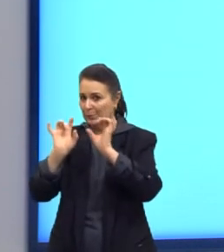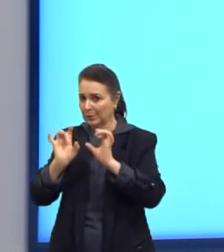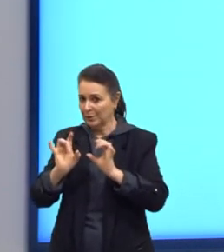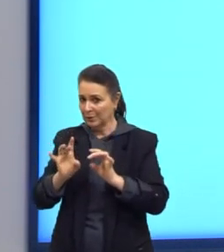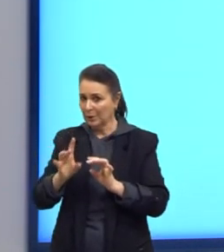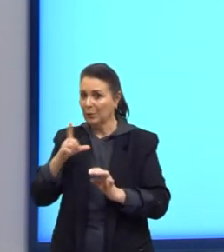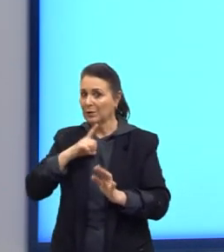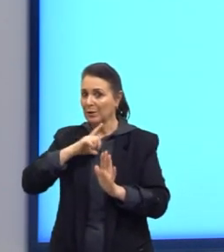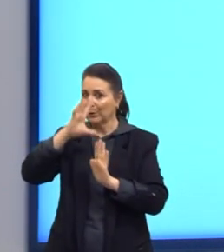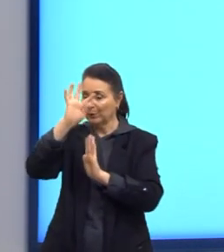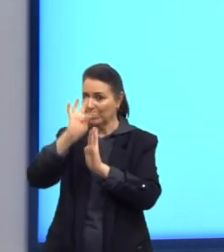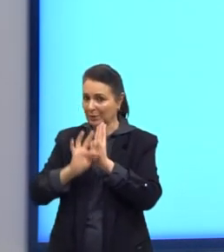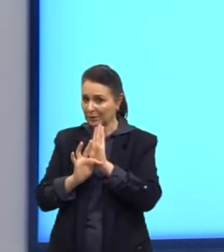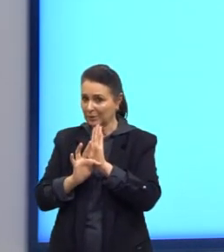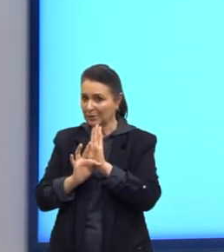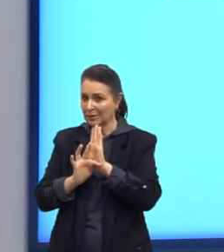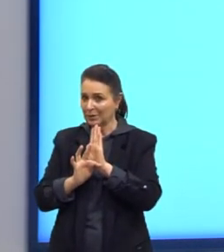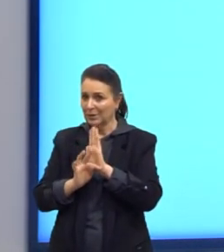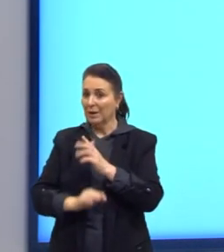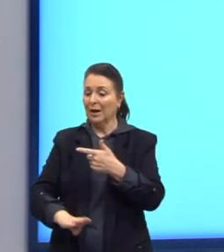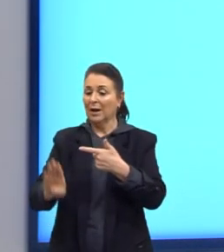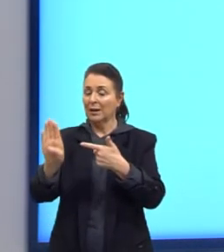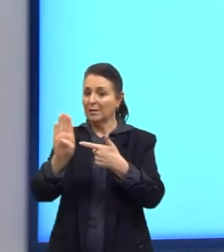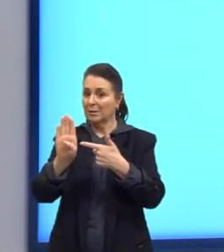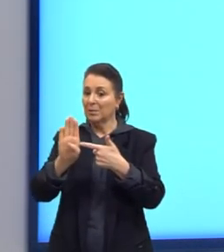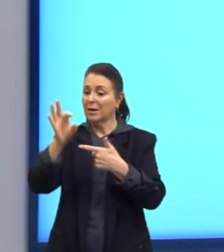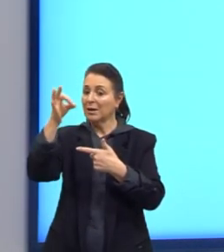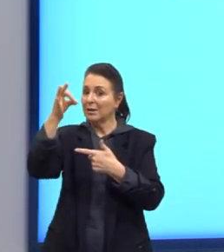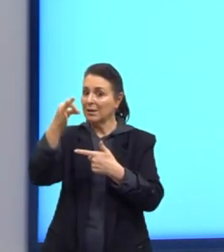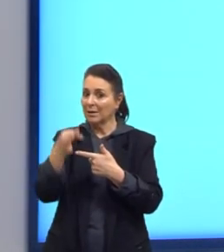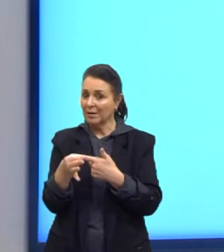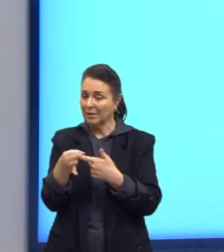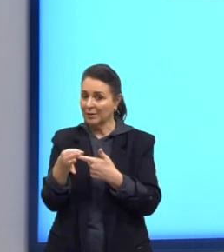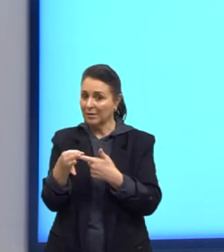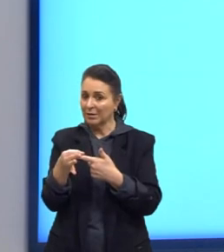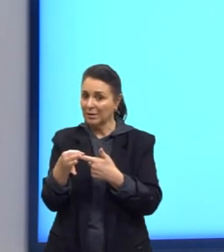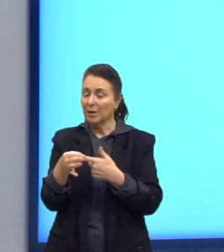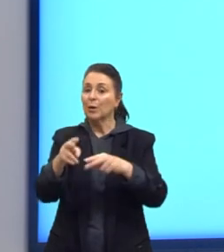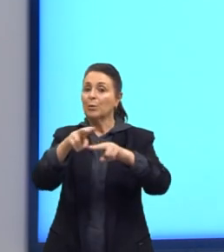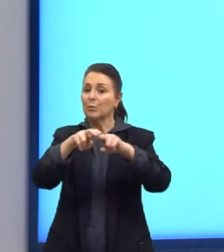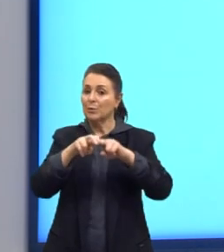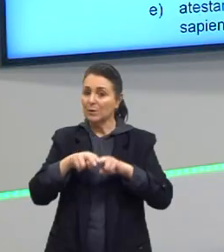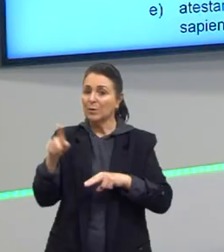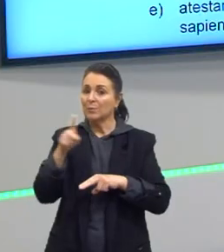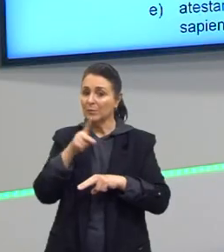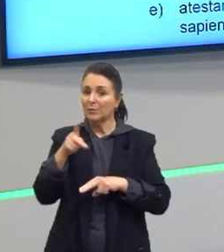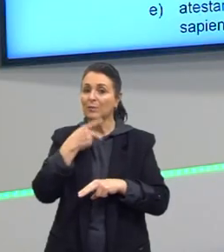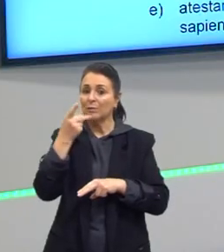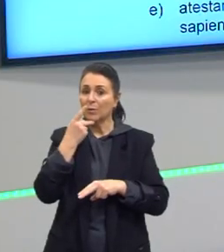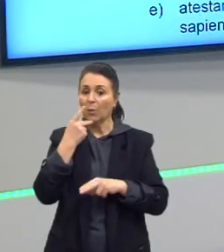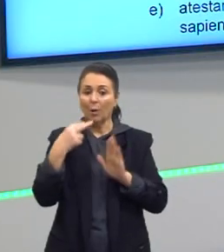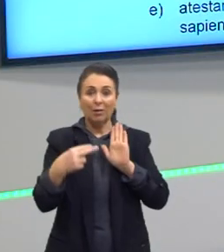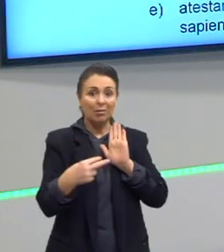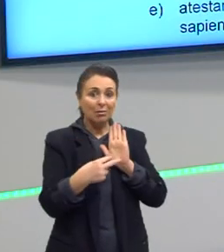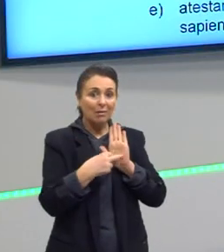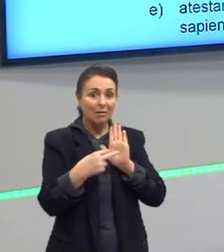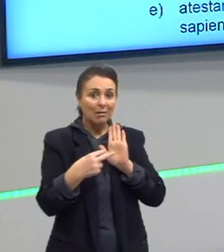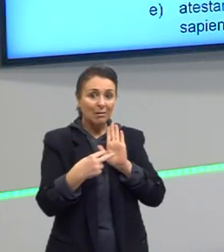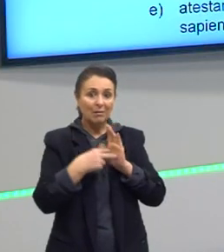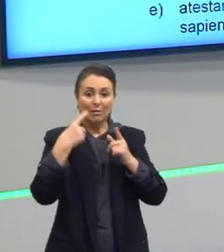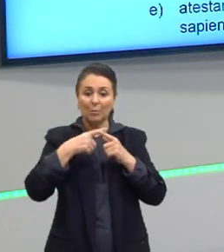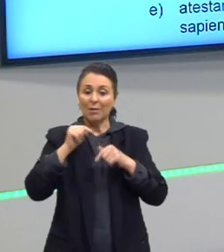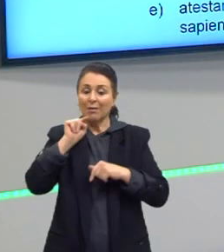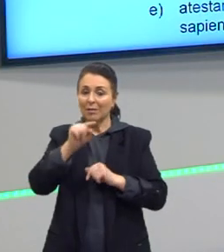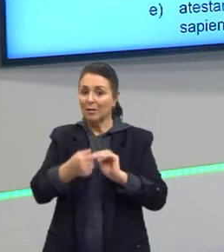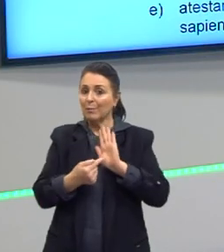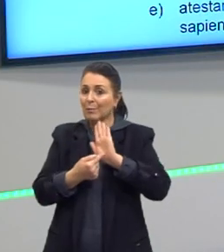gente na realidade essa que a nossa alternativa correta Ah tá por isso que eu falei para vocês prestarem atenção naquele trecho porque ele